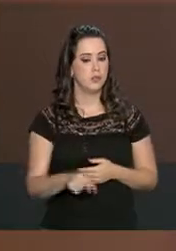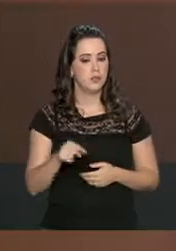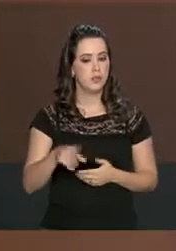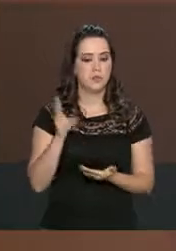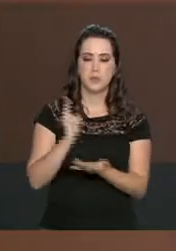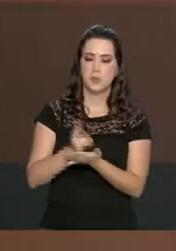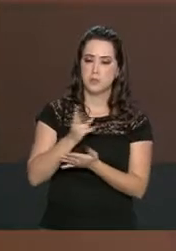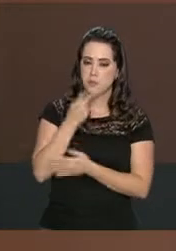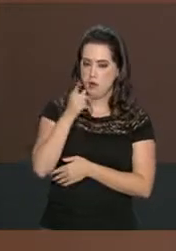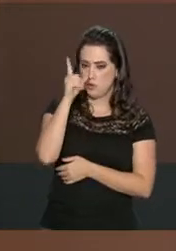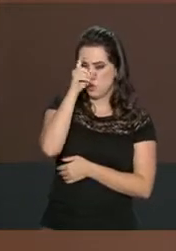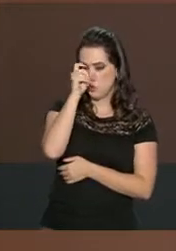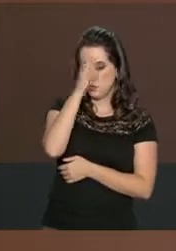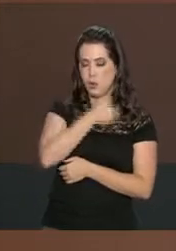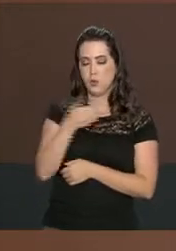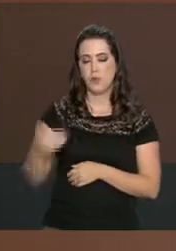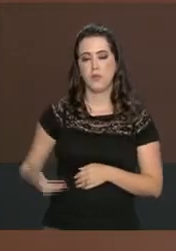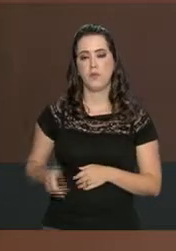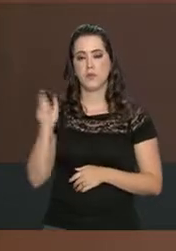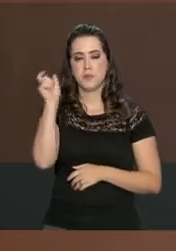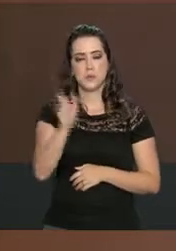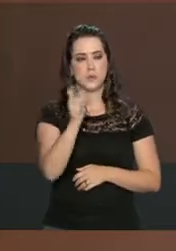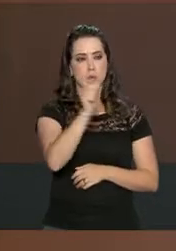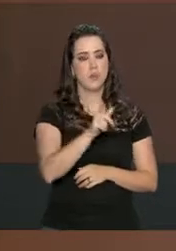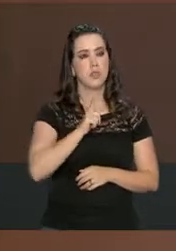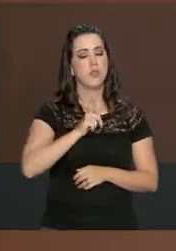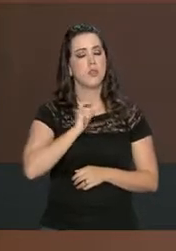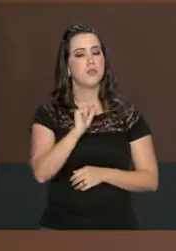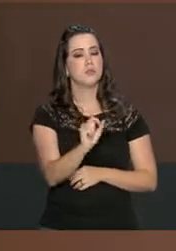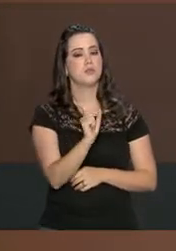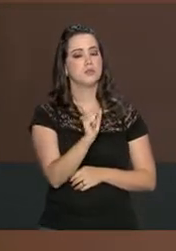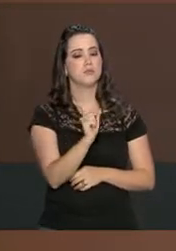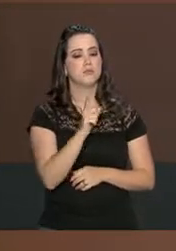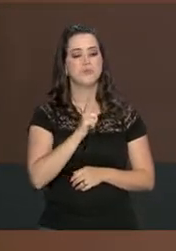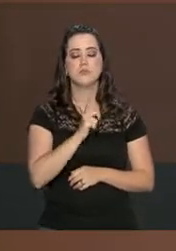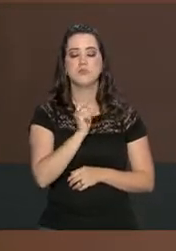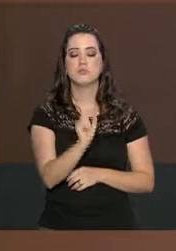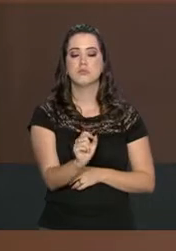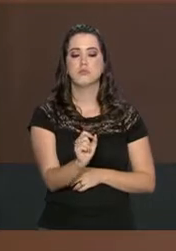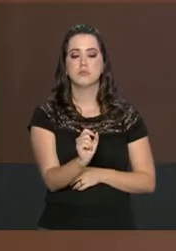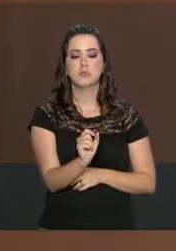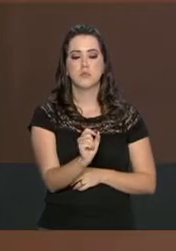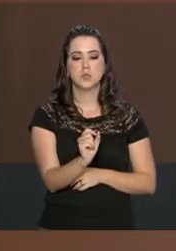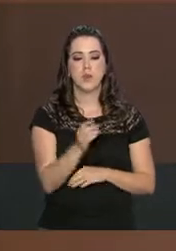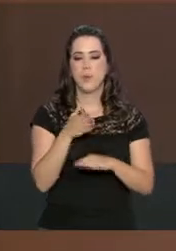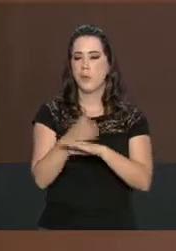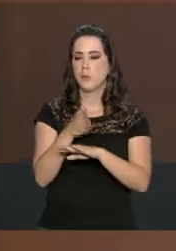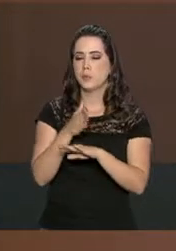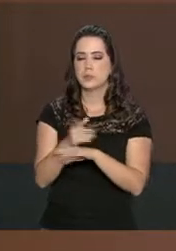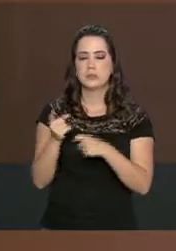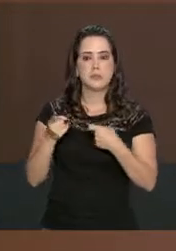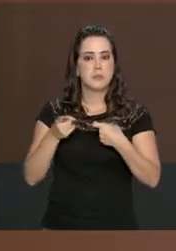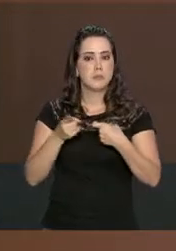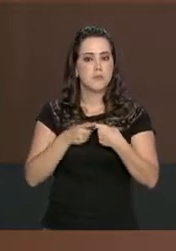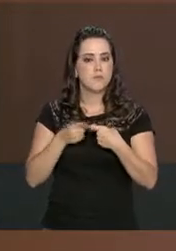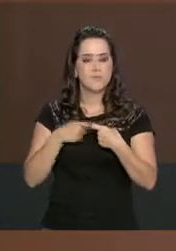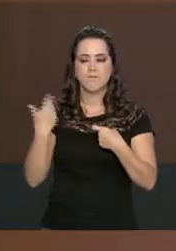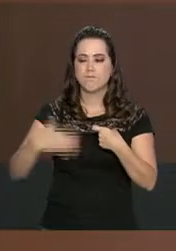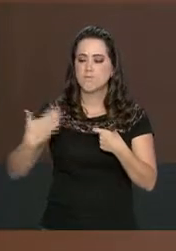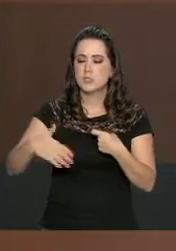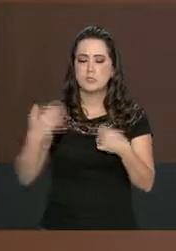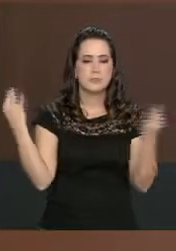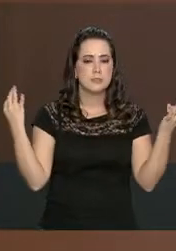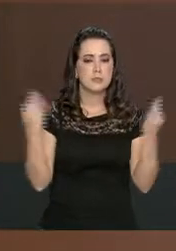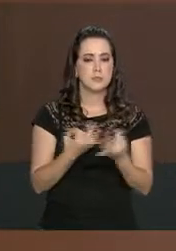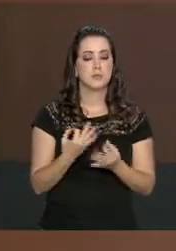embora o hospital público, o cidadão terá, não é, prefeito? Terá um acesso a uma medicina